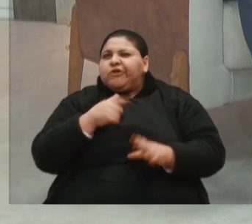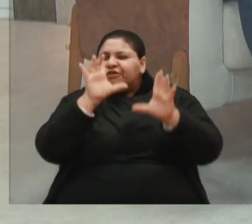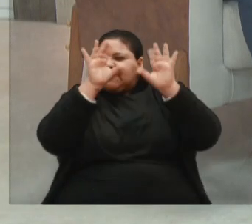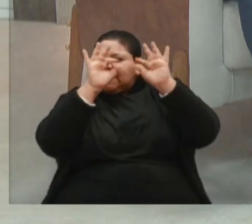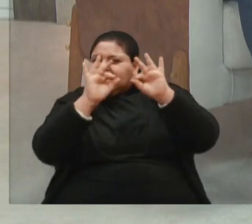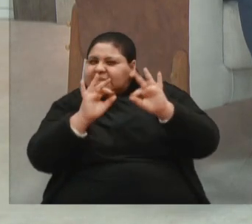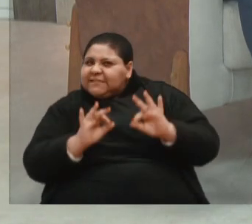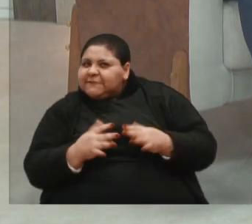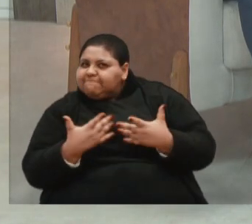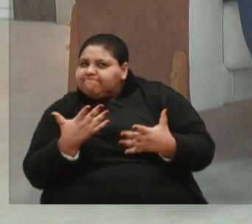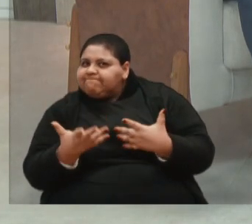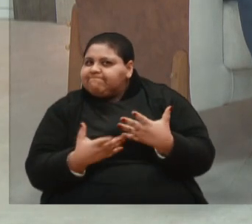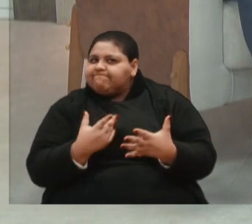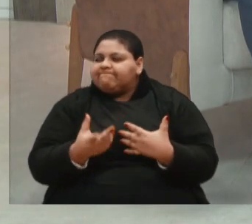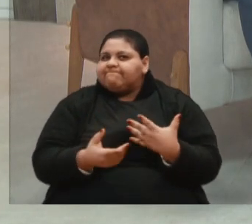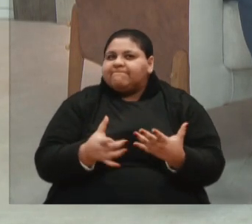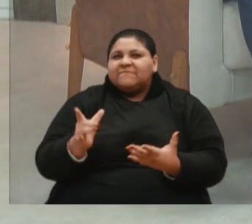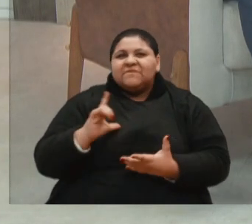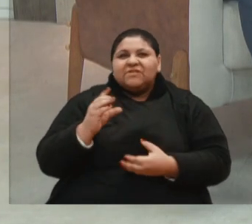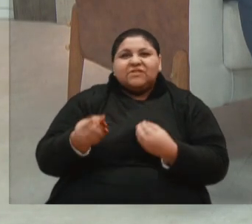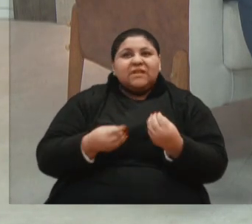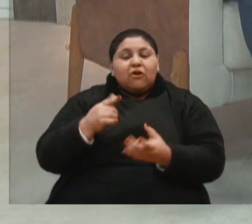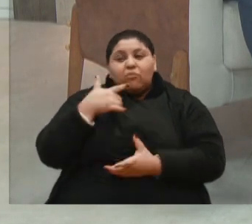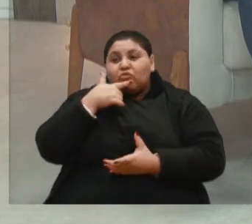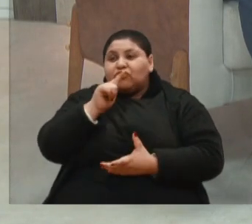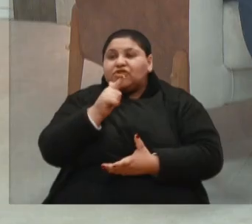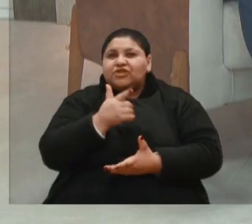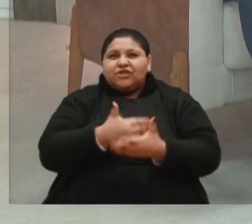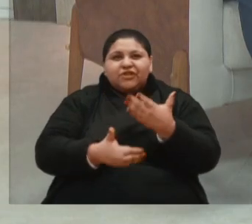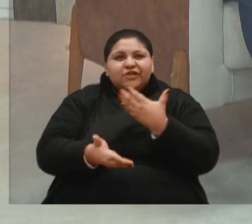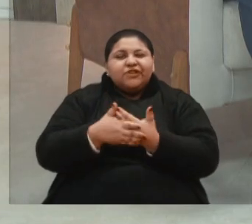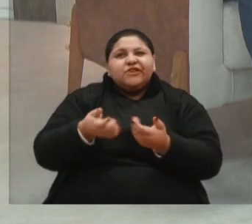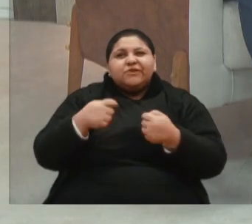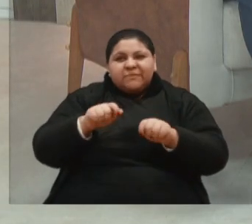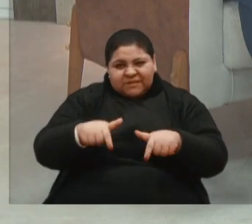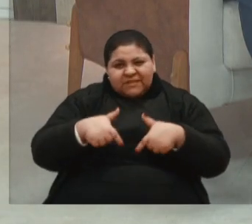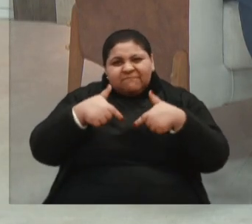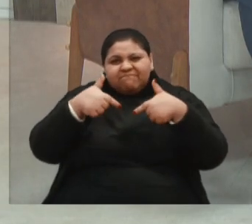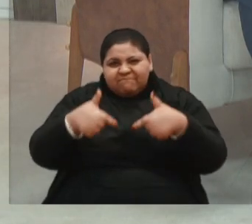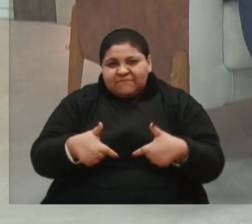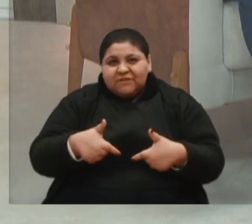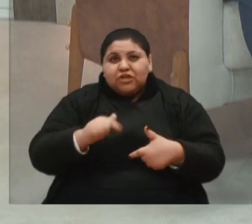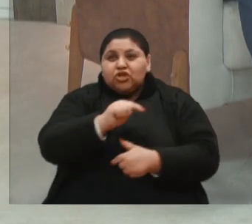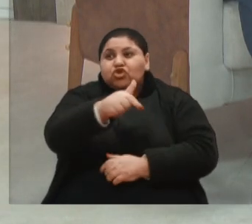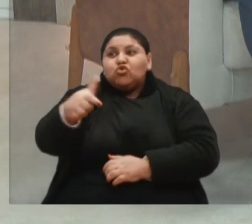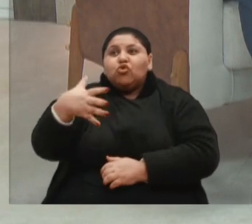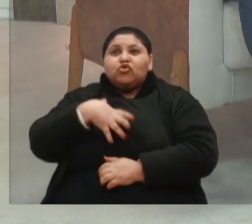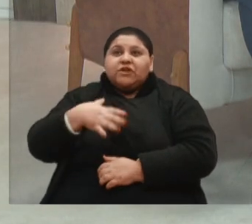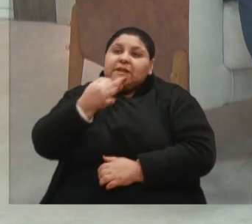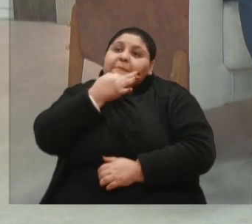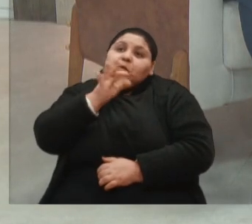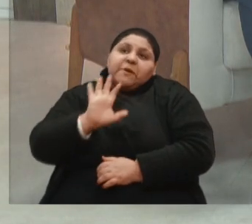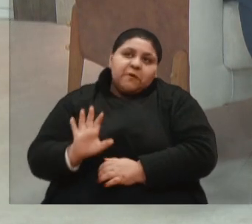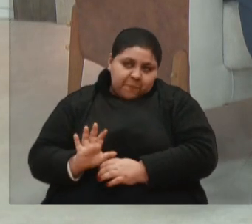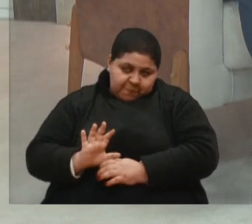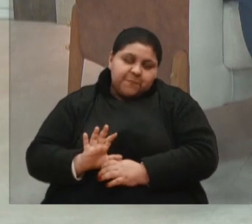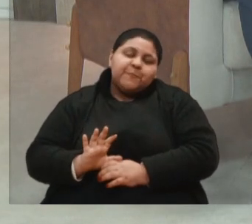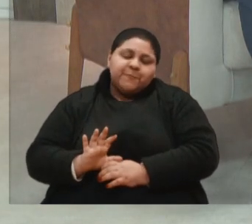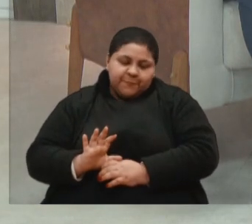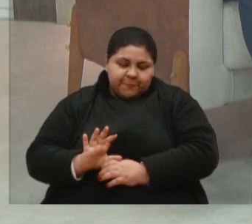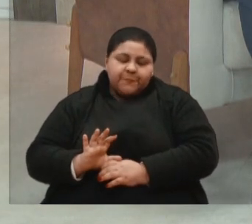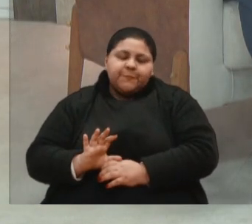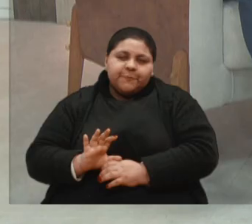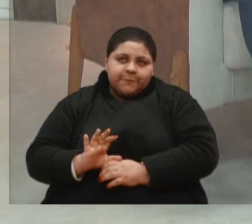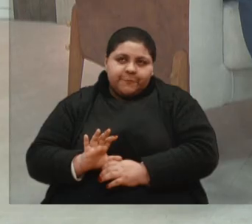muitas coisas aí, né? Tem muitos casos, não tem como dar conta de tudo, a gente precisa agir de outra forma, na minha